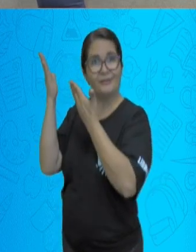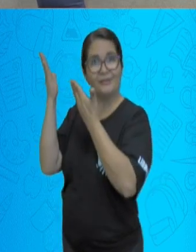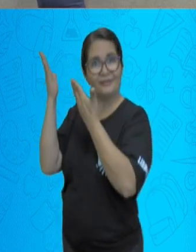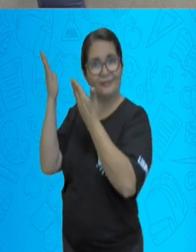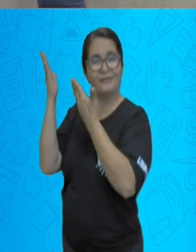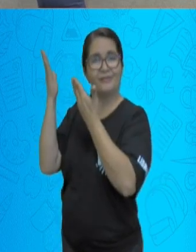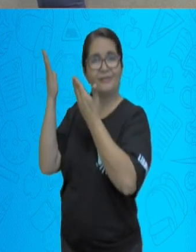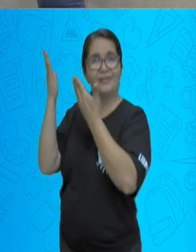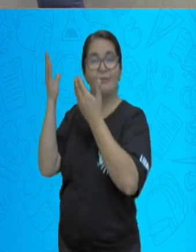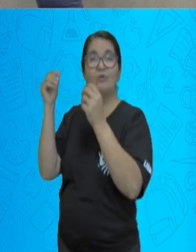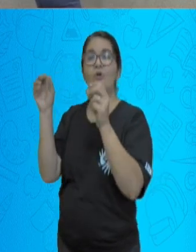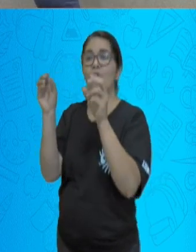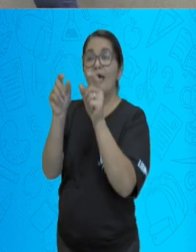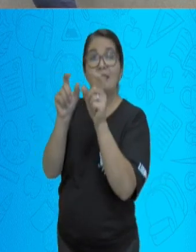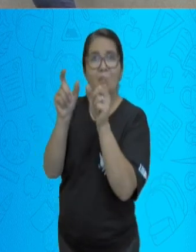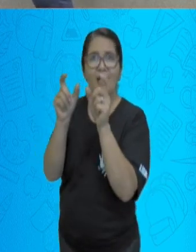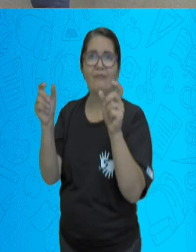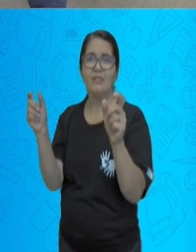mesmo radical.